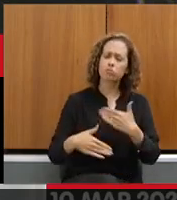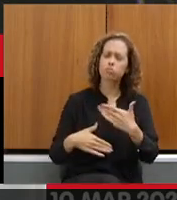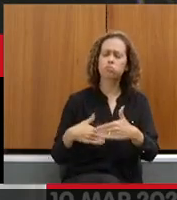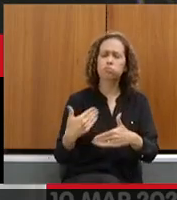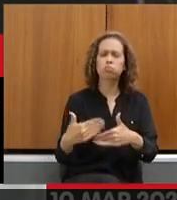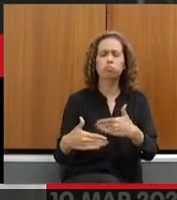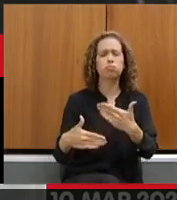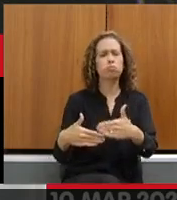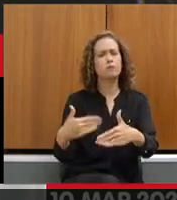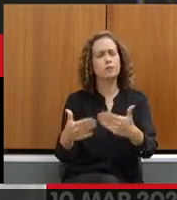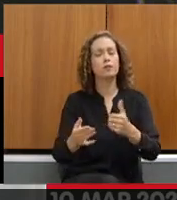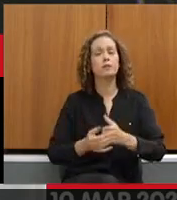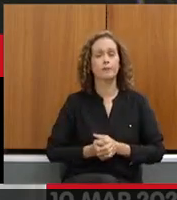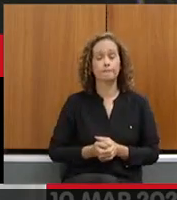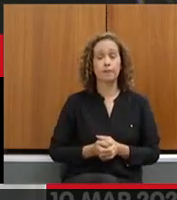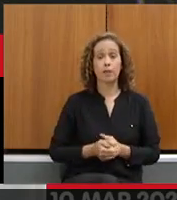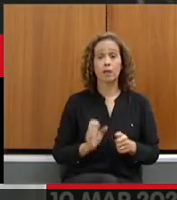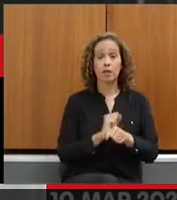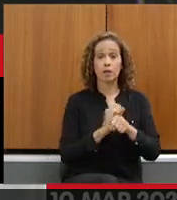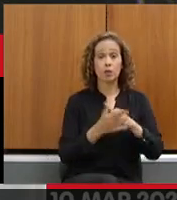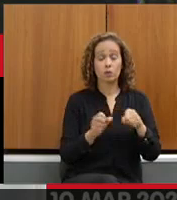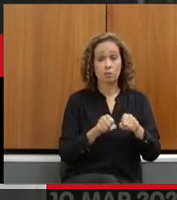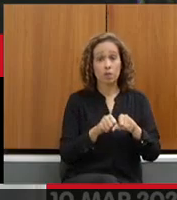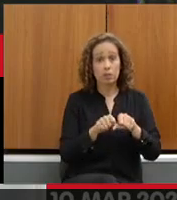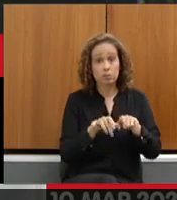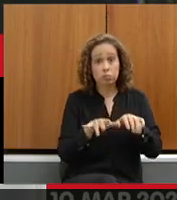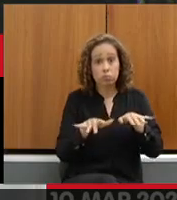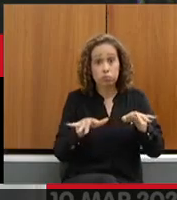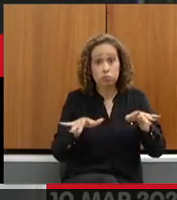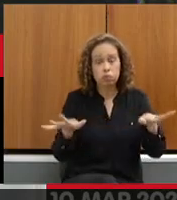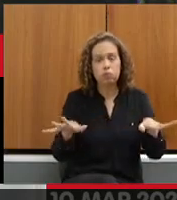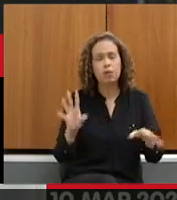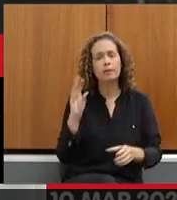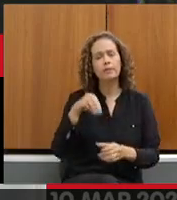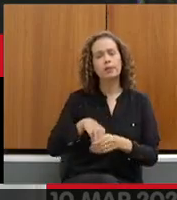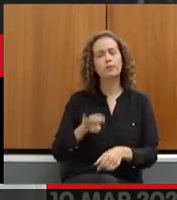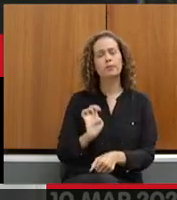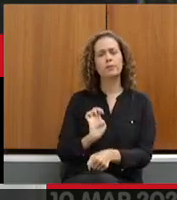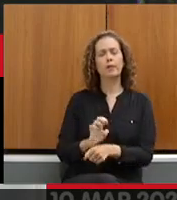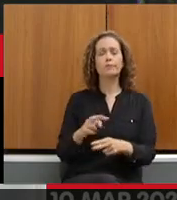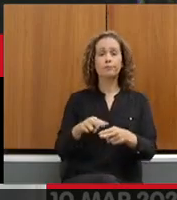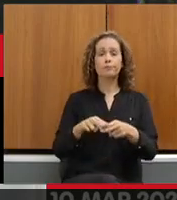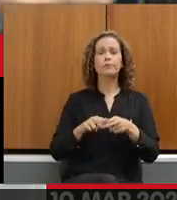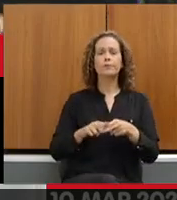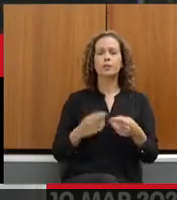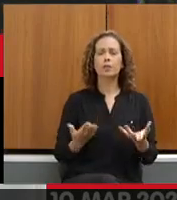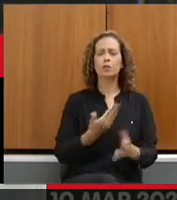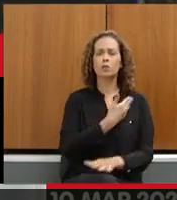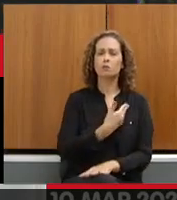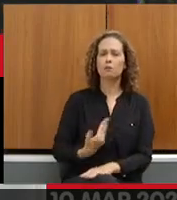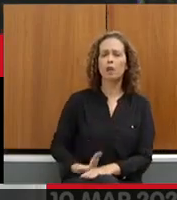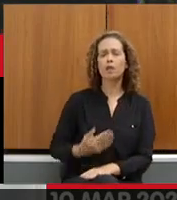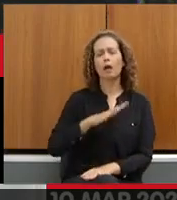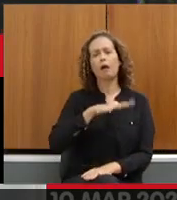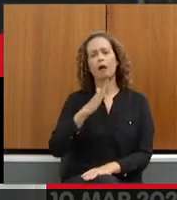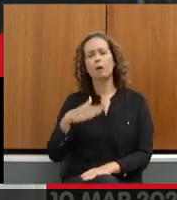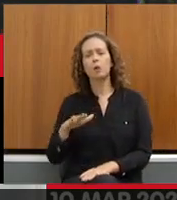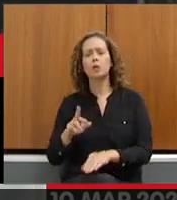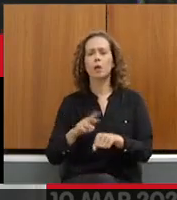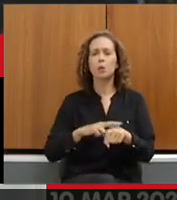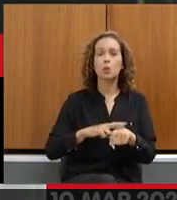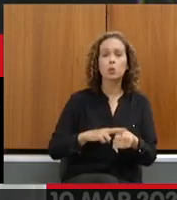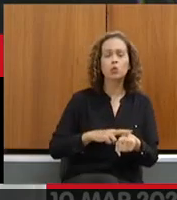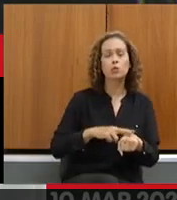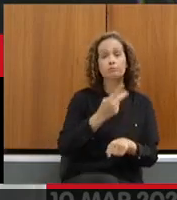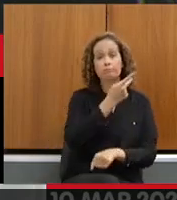a contaminação está avançando no estado por isso que o governo vem decretando agora onda roxa o número de